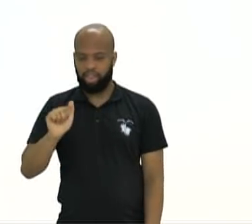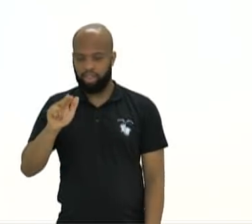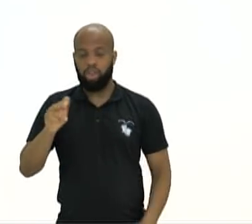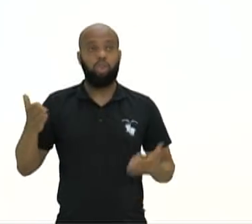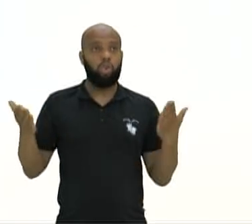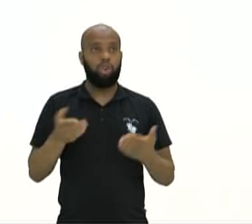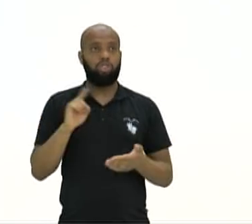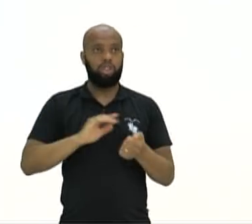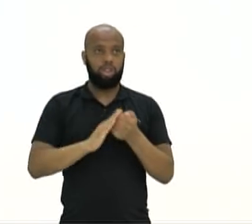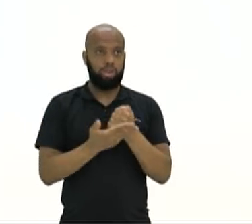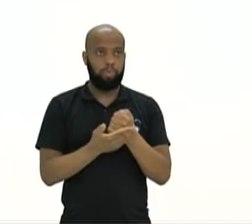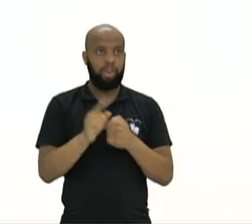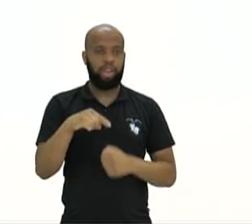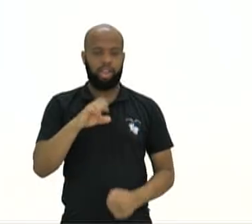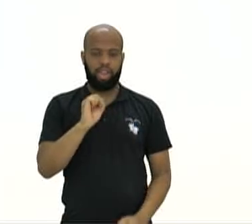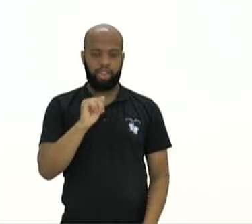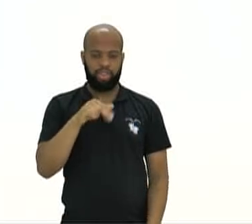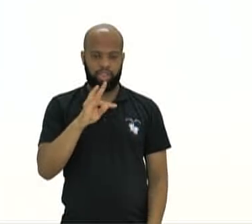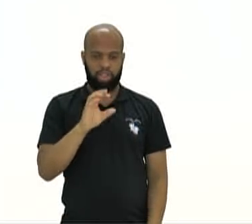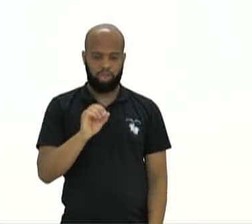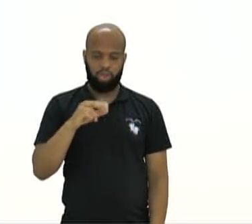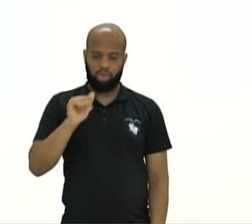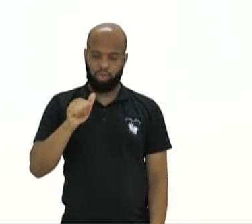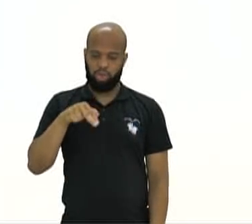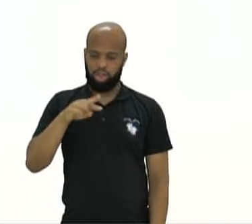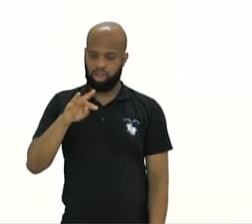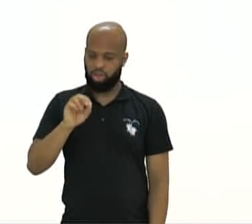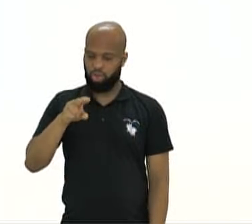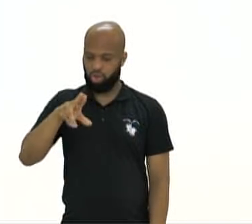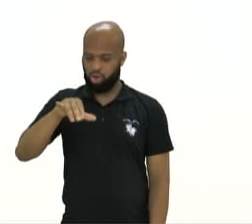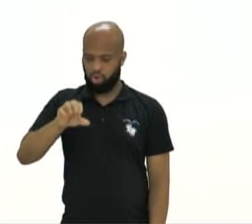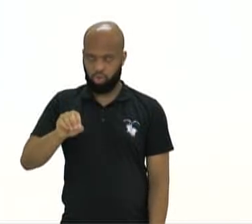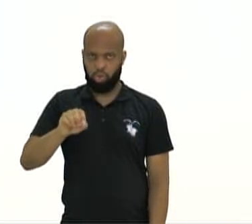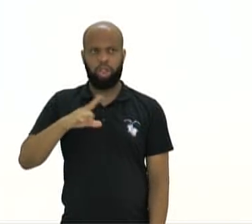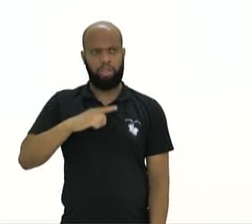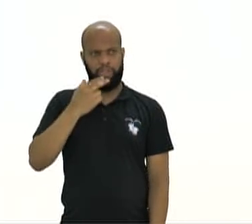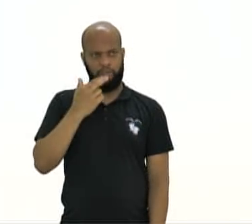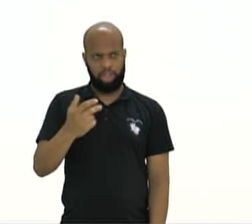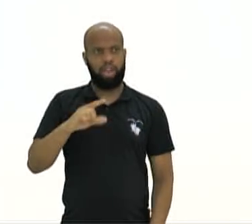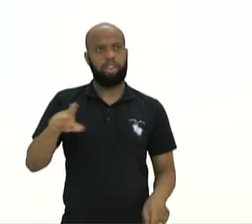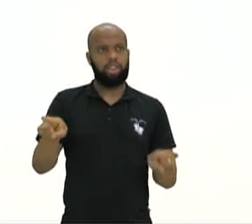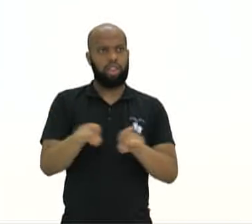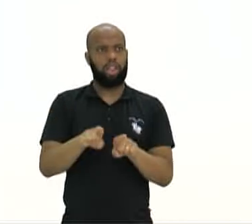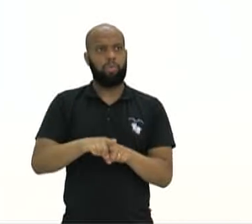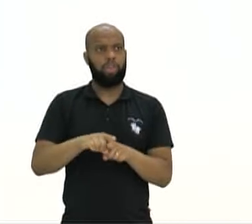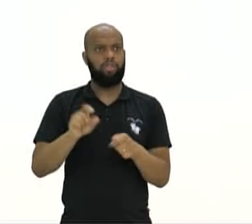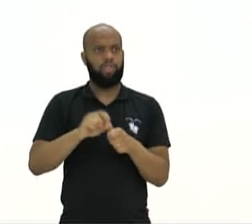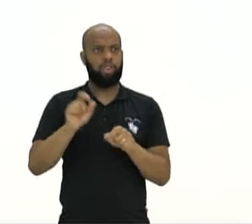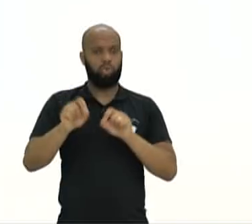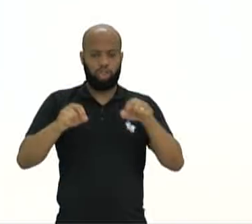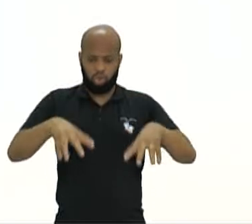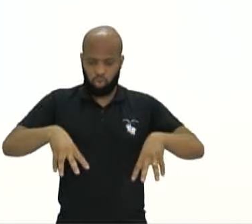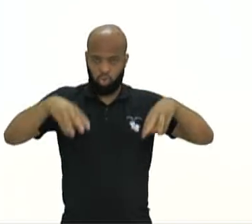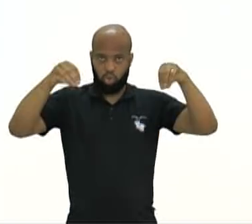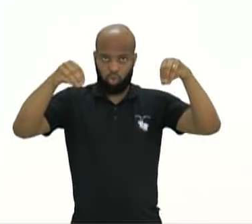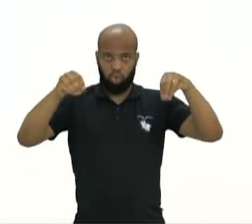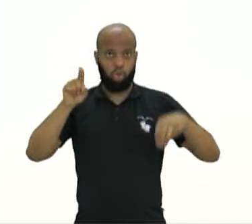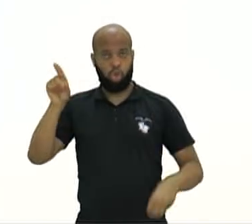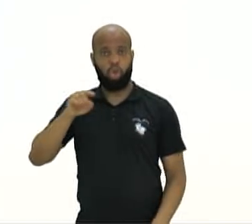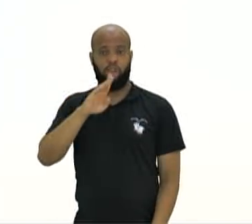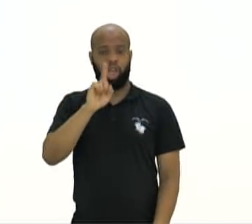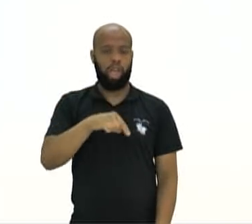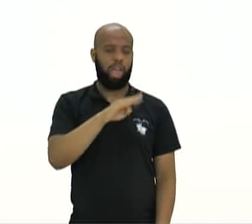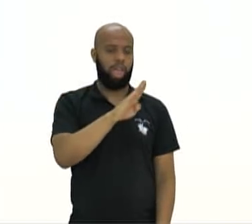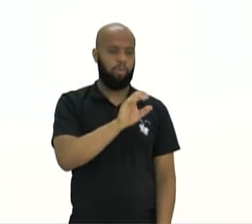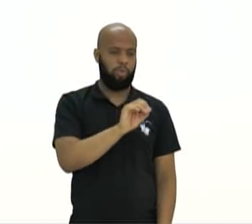bairro de Santo Antônio, muito, muito moderno, né? Outra grande construção da época foi o Palácio de Boa Vista, tá aqui, ó. Palácio de